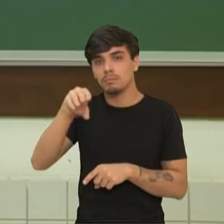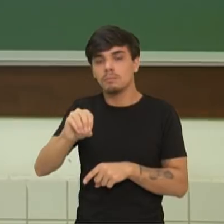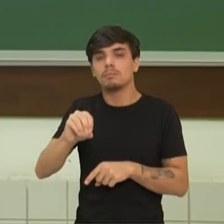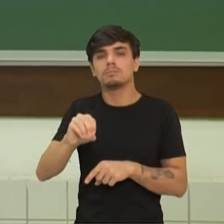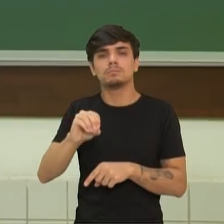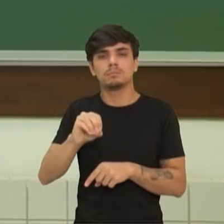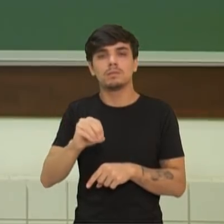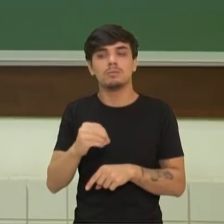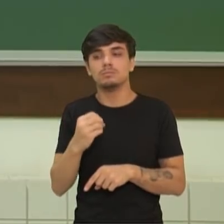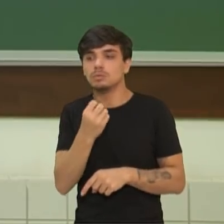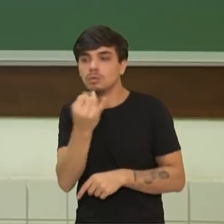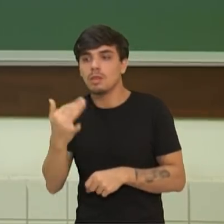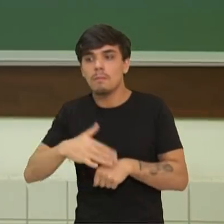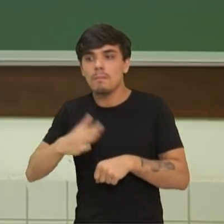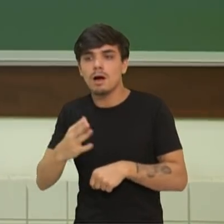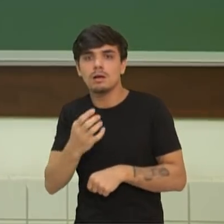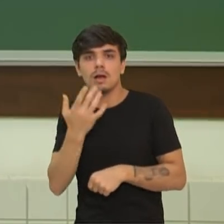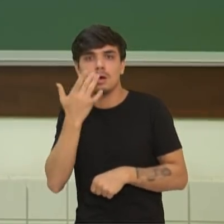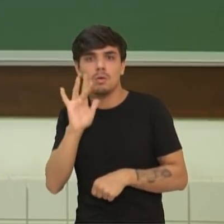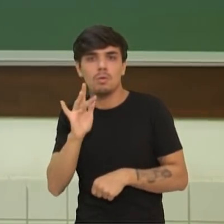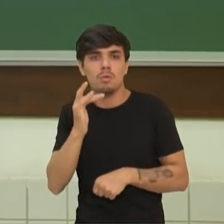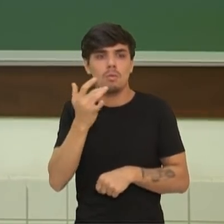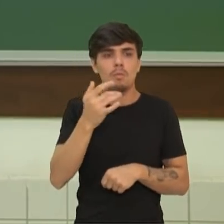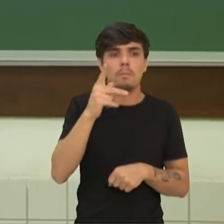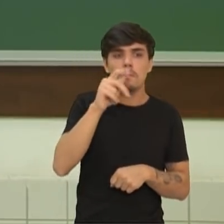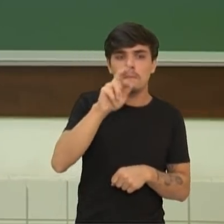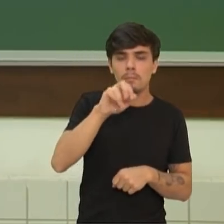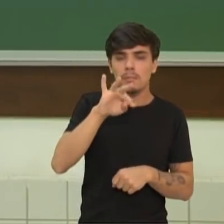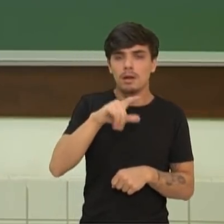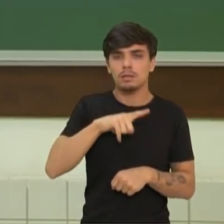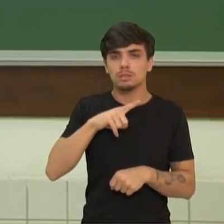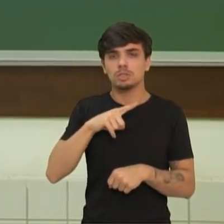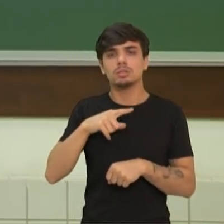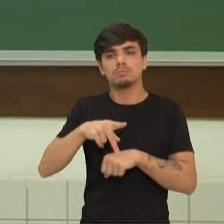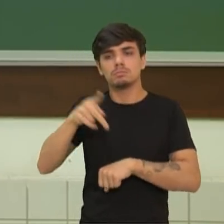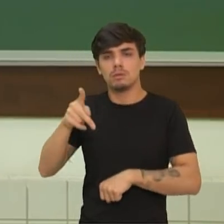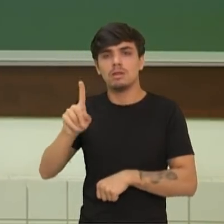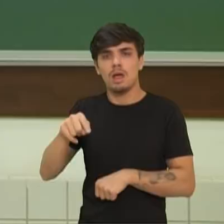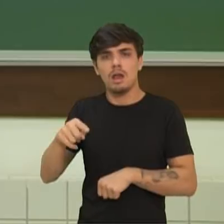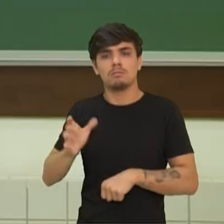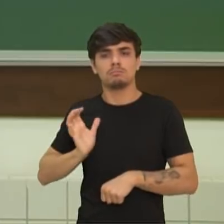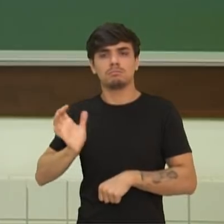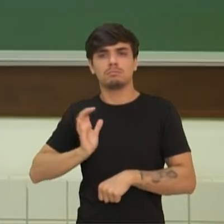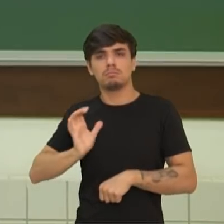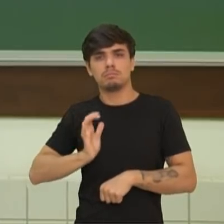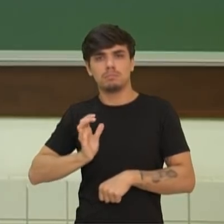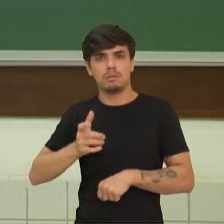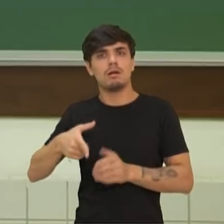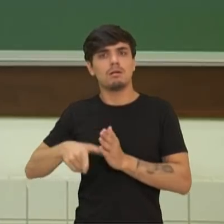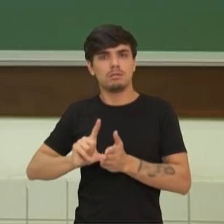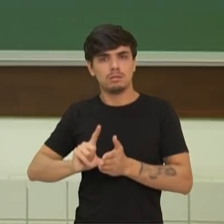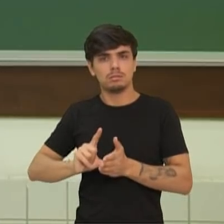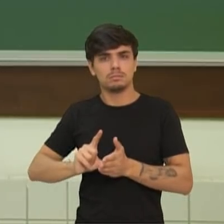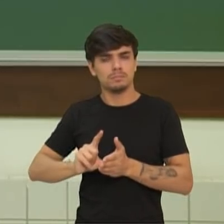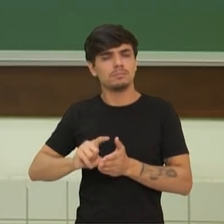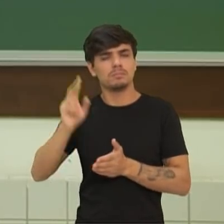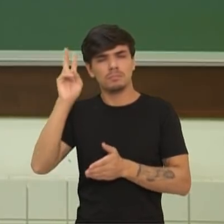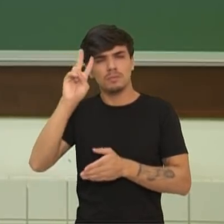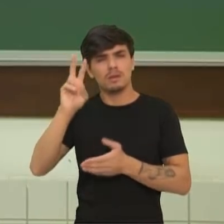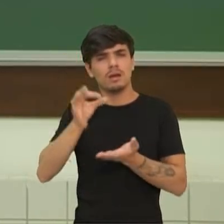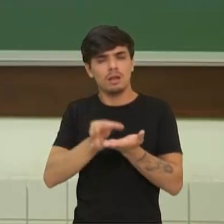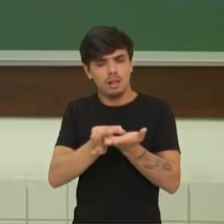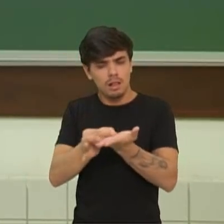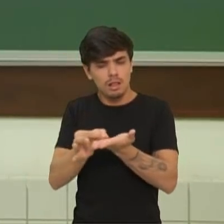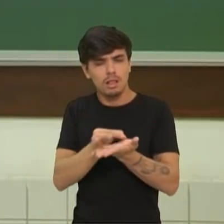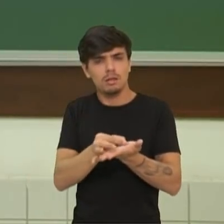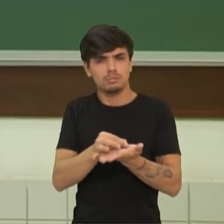dentro do seu país, mais rico ele era. Não existia o dinheiro do papel como existe hoje, era em moedas. Lembra dos